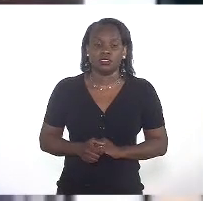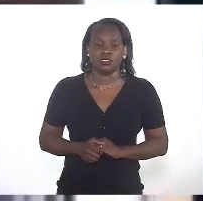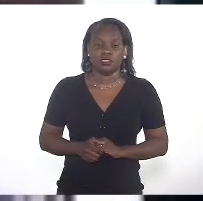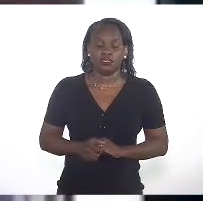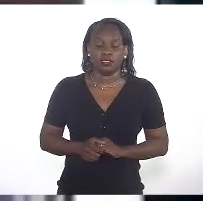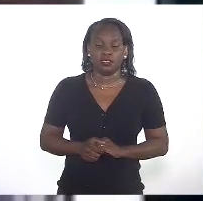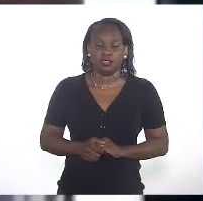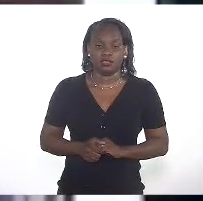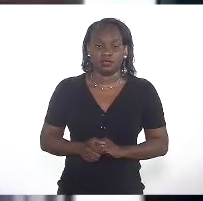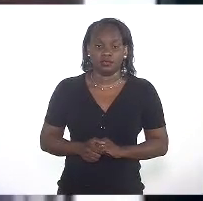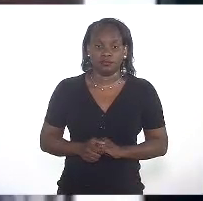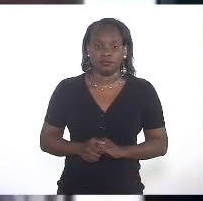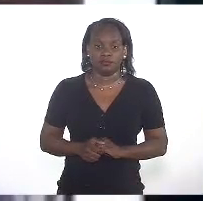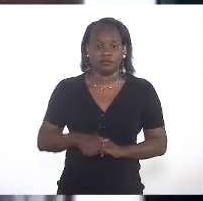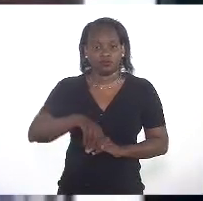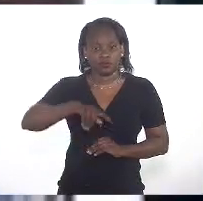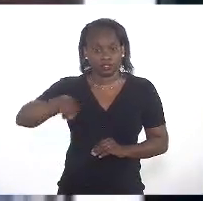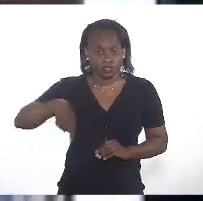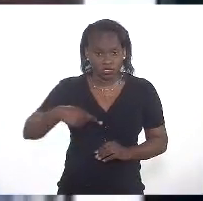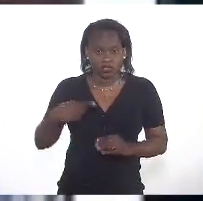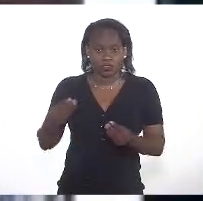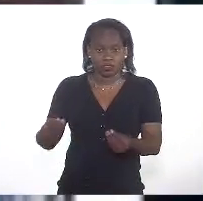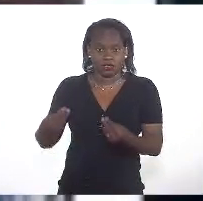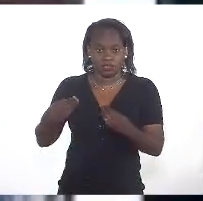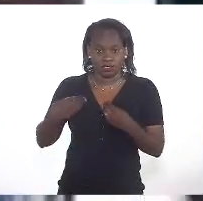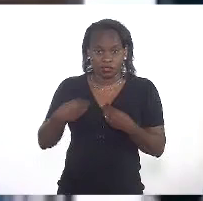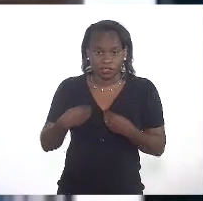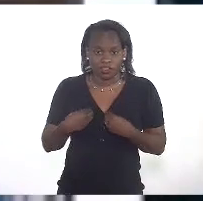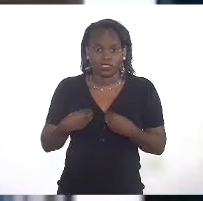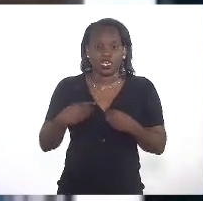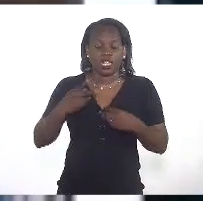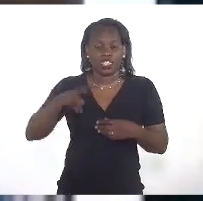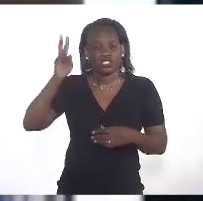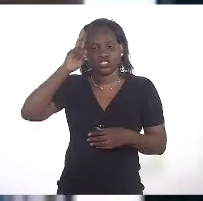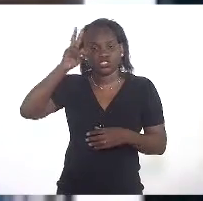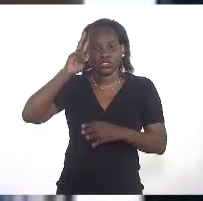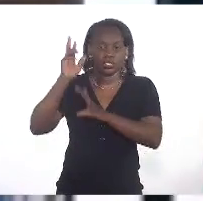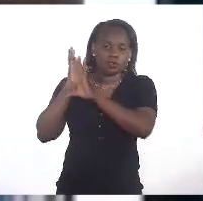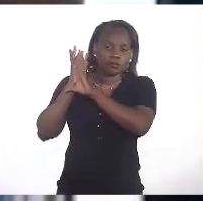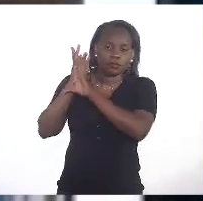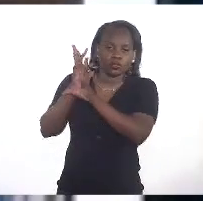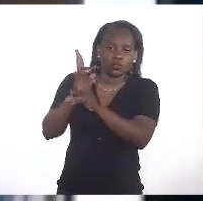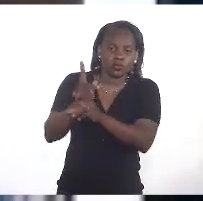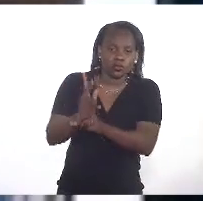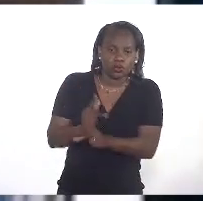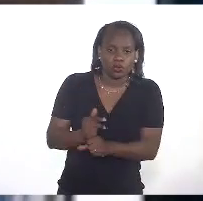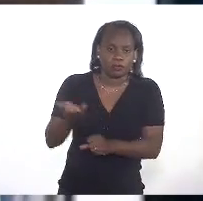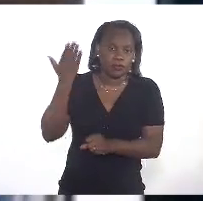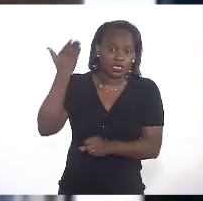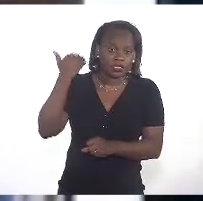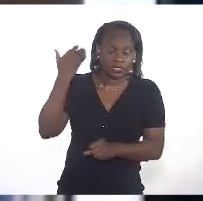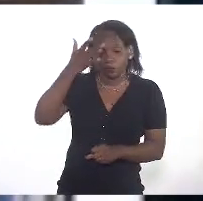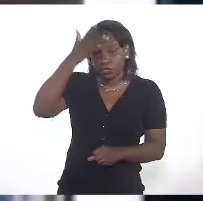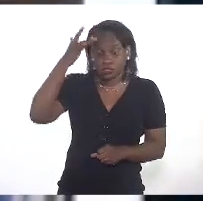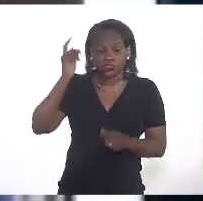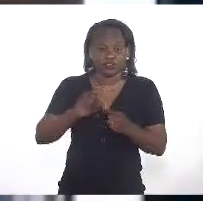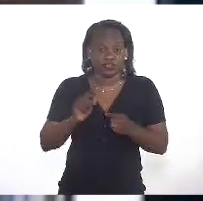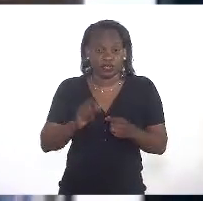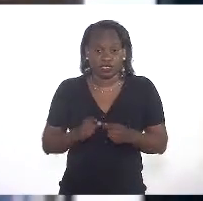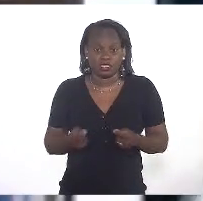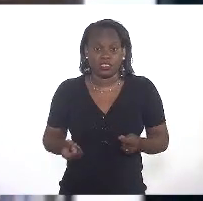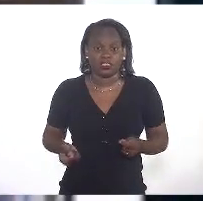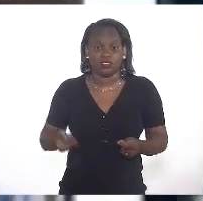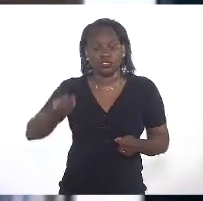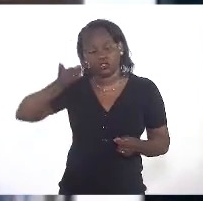cultura nós recebemos como um legado daqueles que fazem,